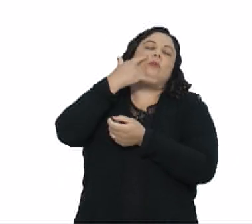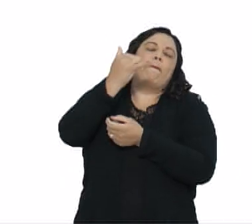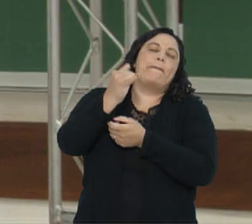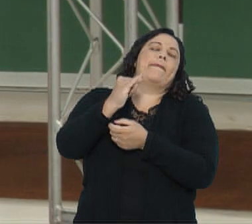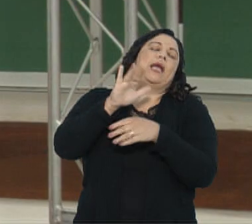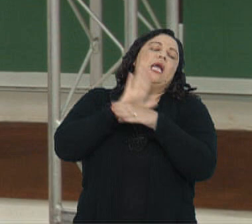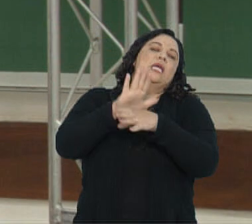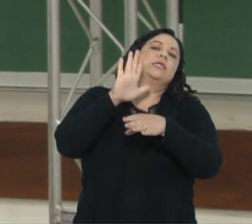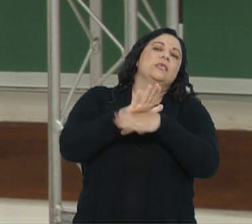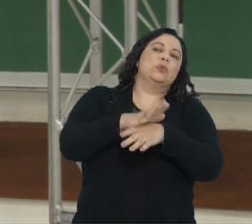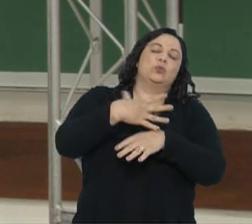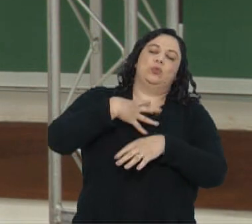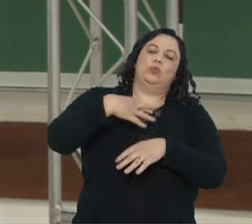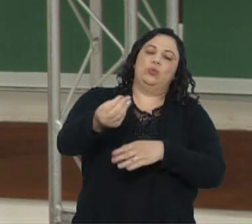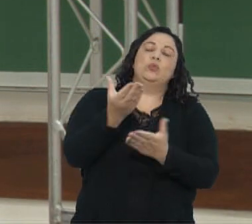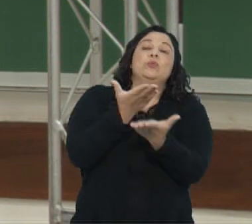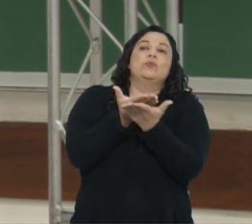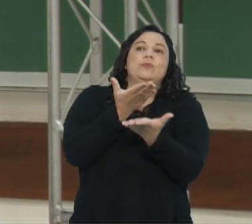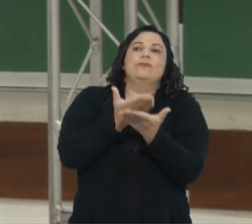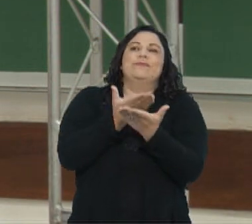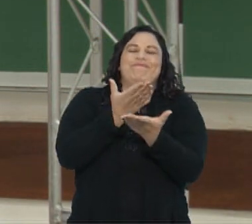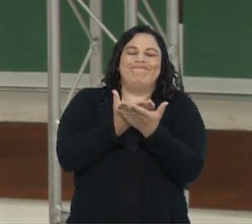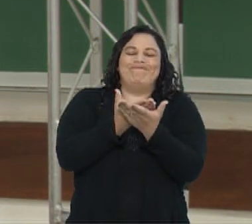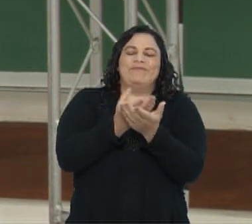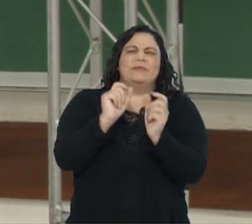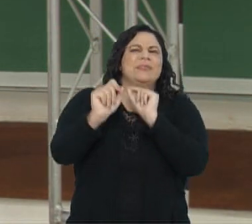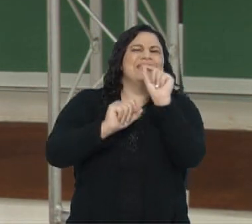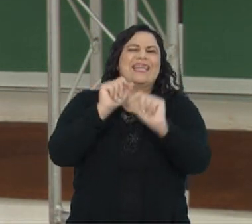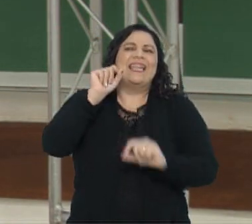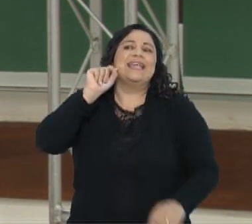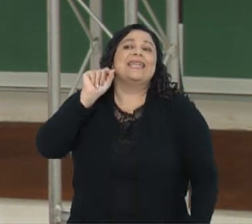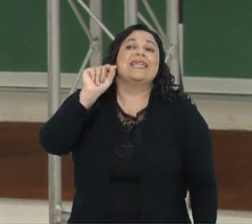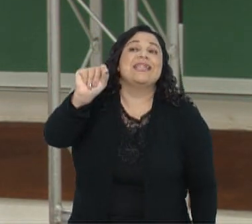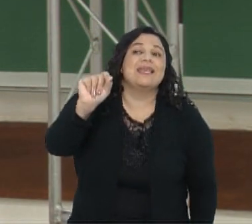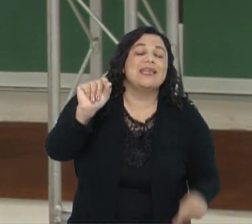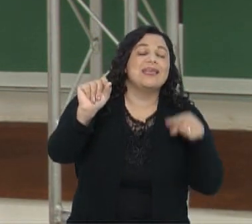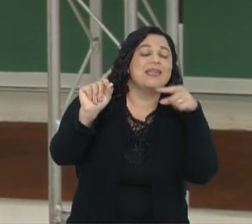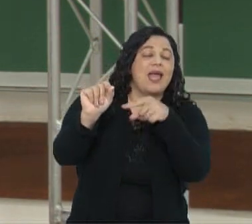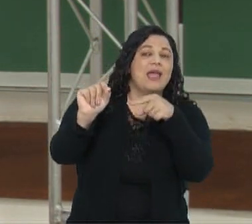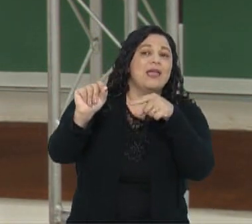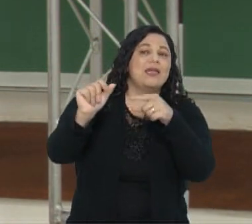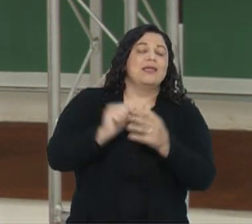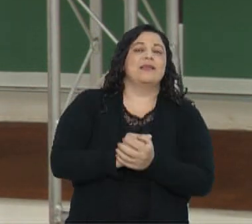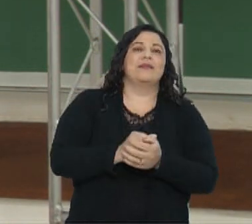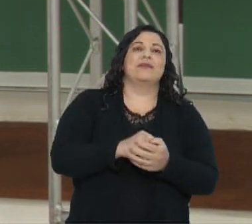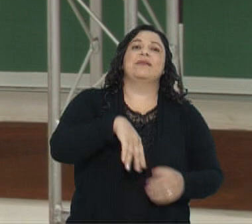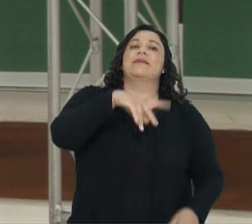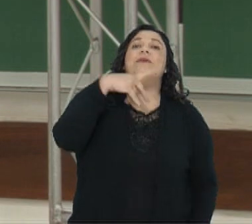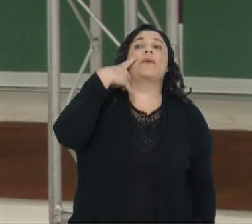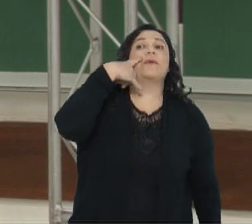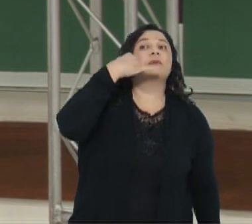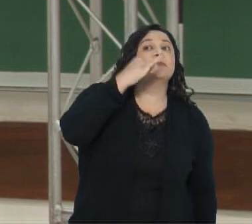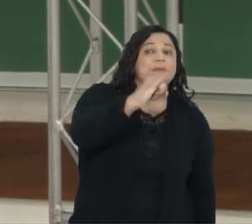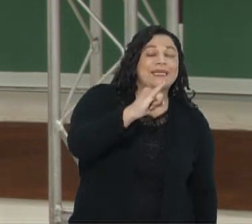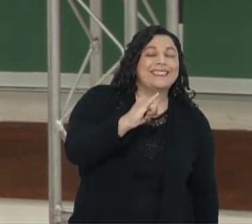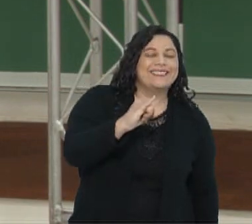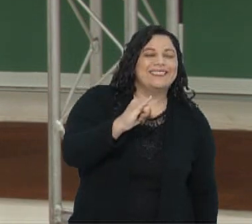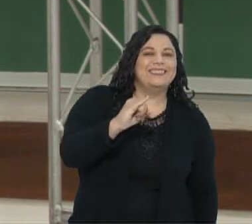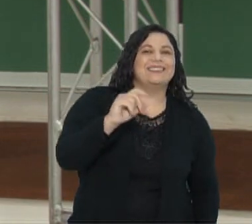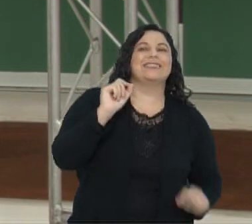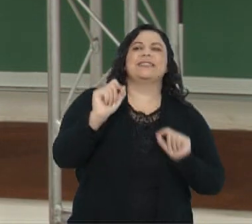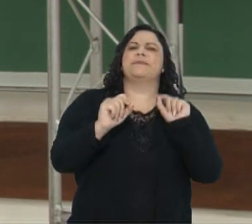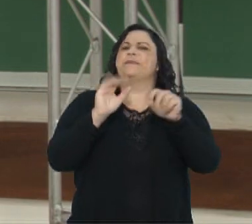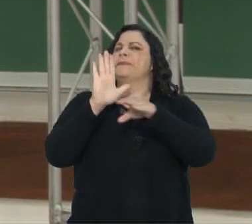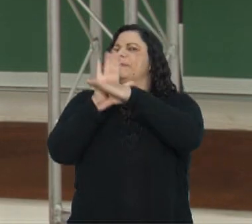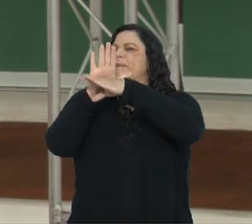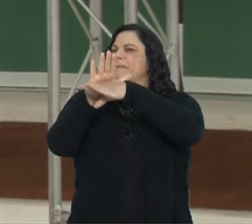Então, quem ajuda, né? Muitos pais. O resto tudo predicado. Predicado verbal porque ajudar é um verbo de ação.